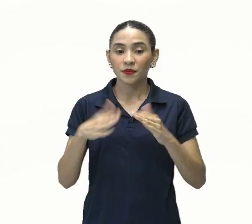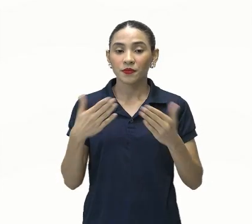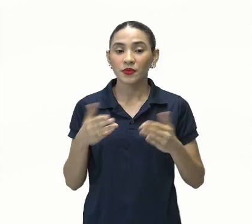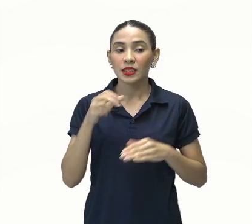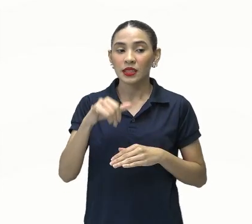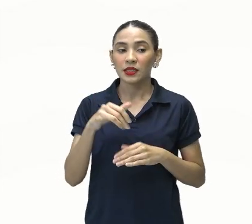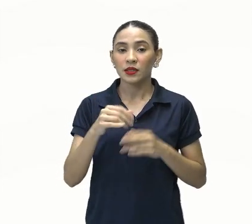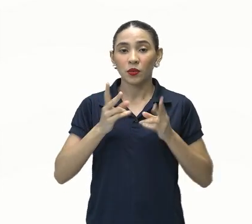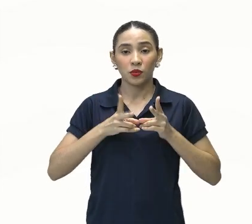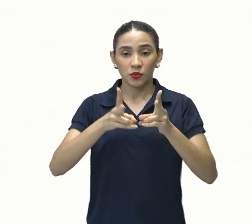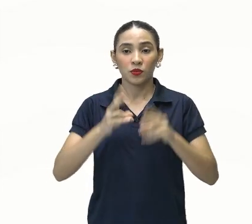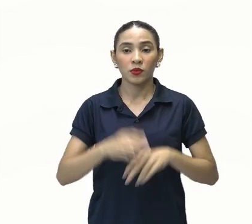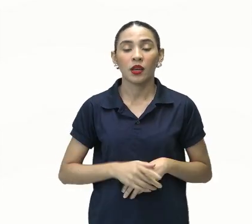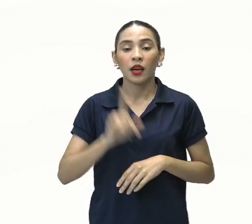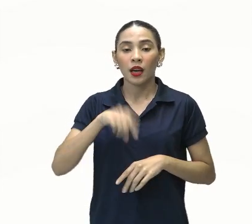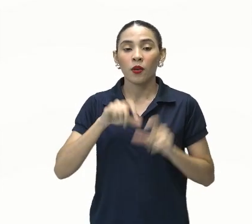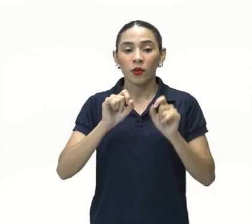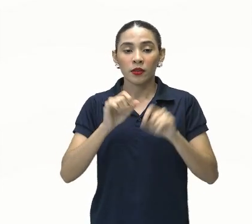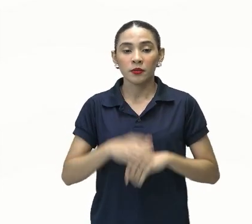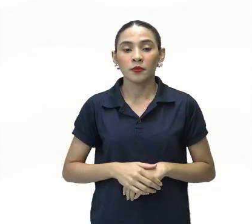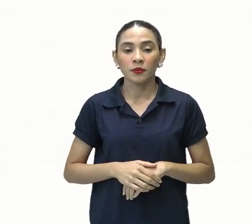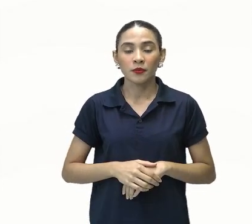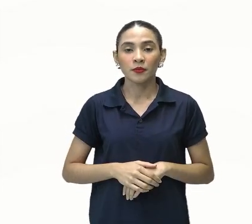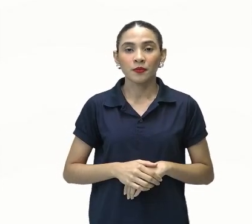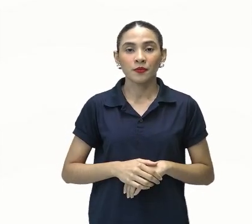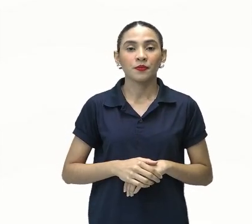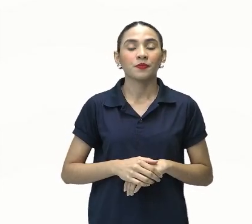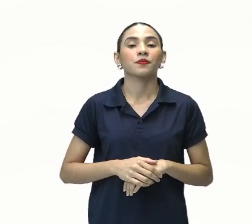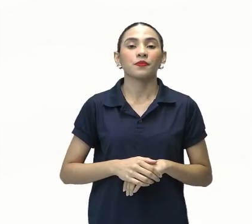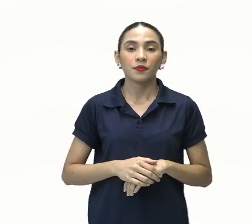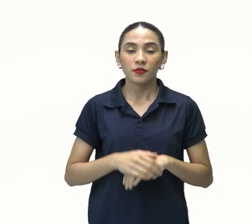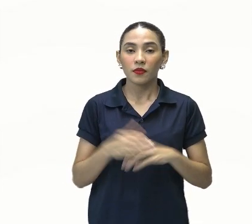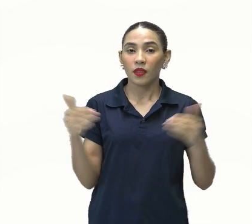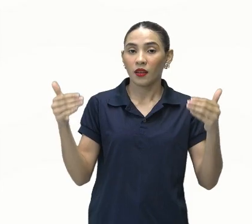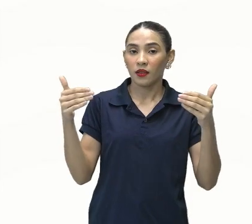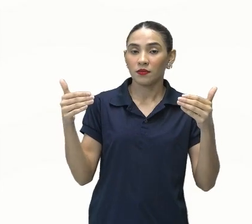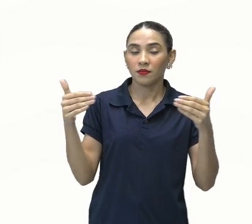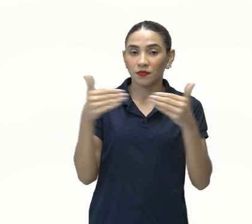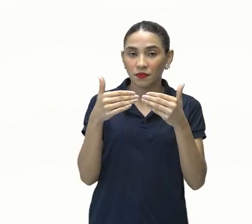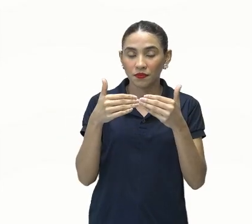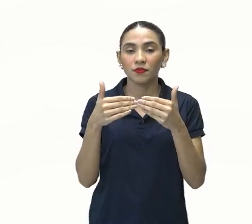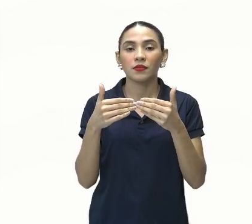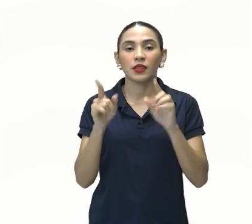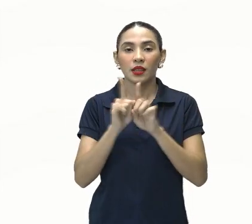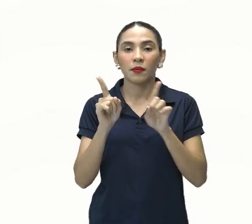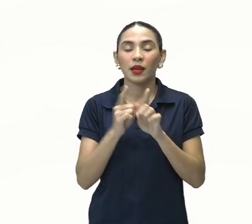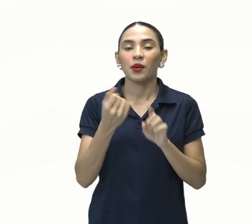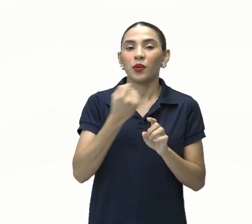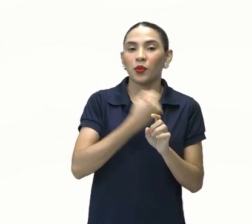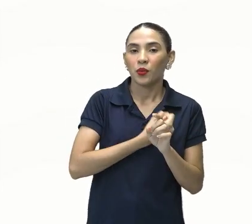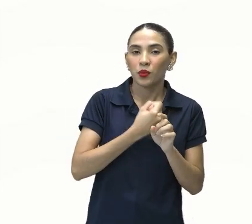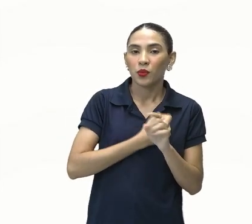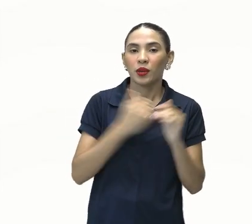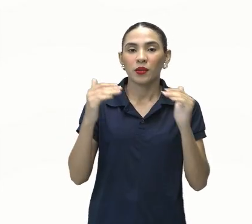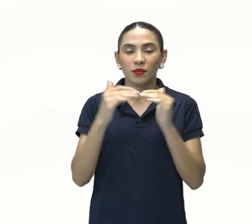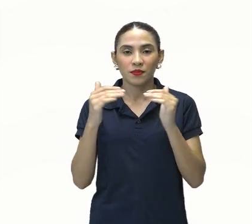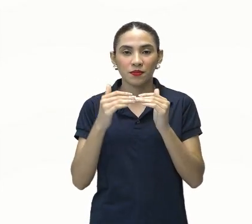se a gente mantém, são grandezas diretamente proporcionais. Vamos aqui à